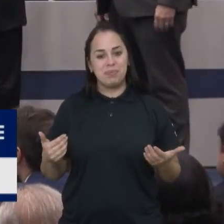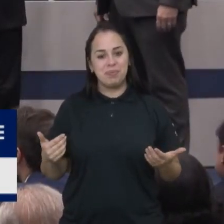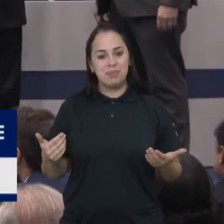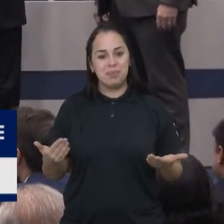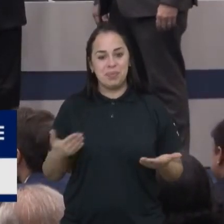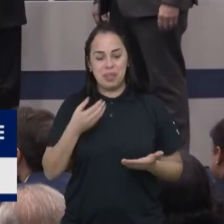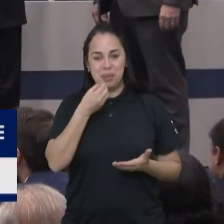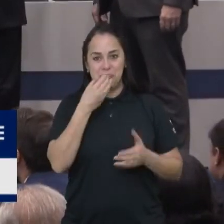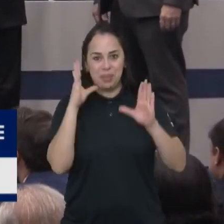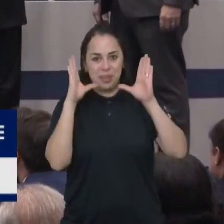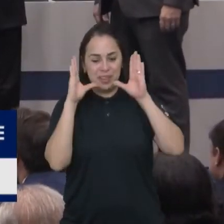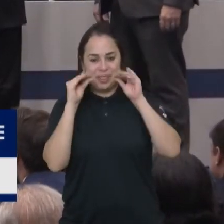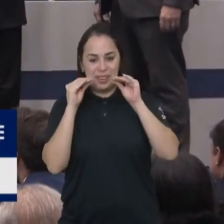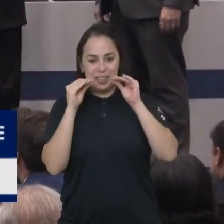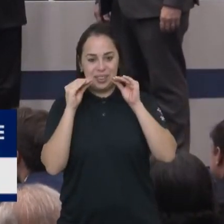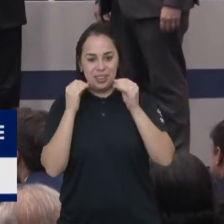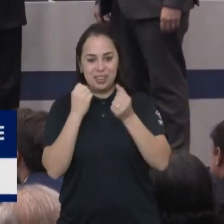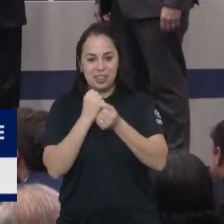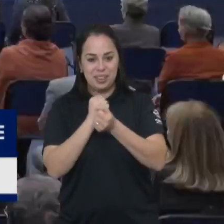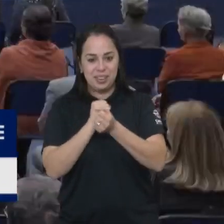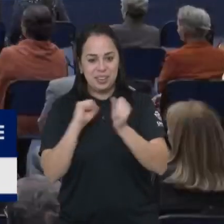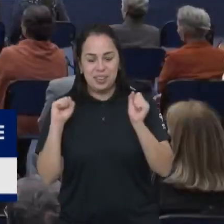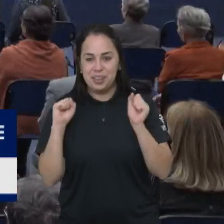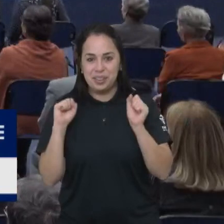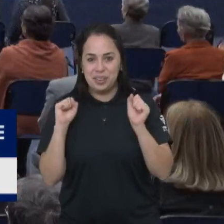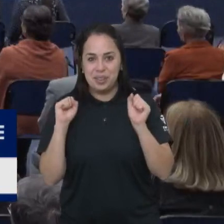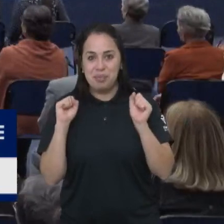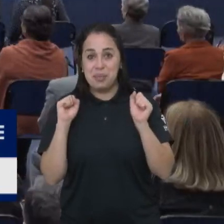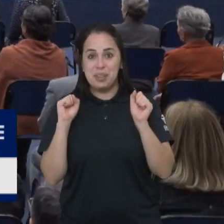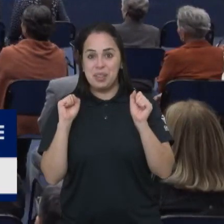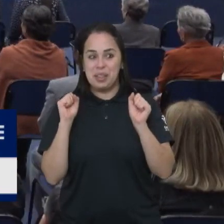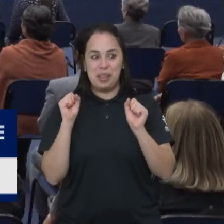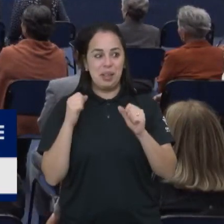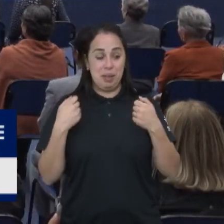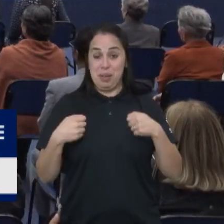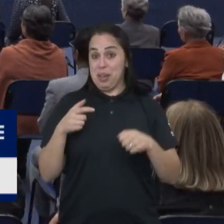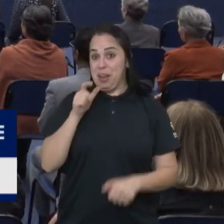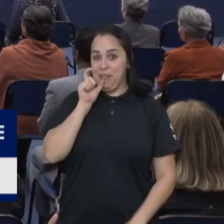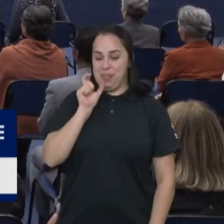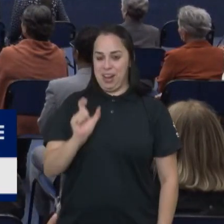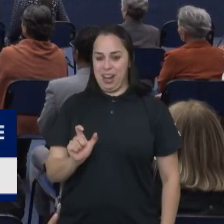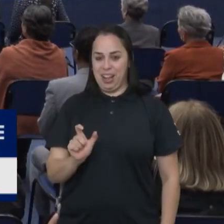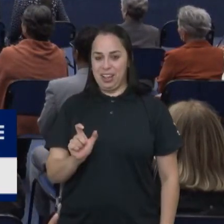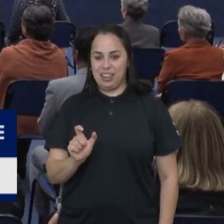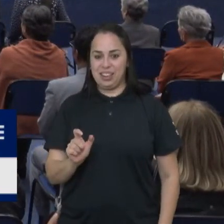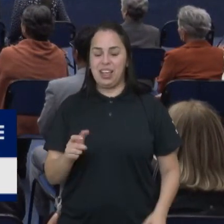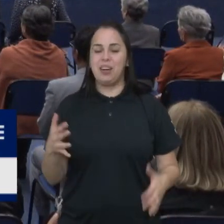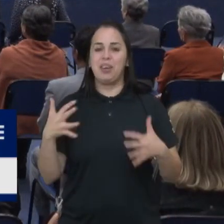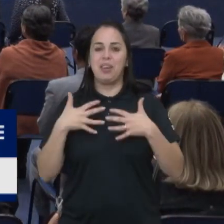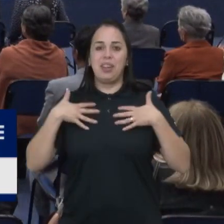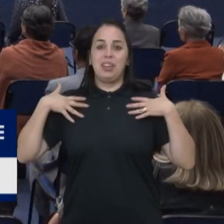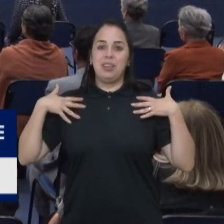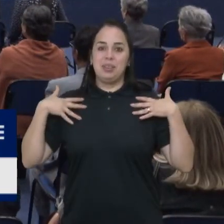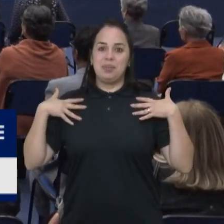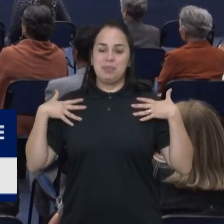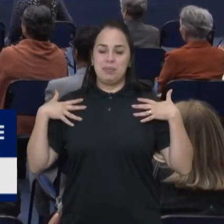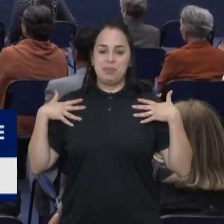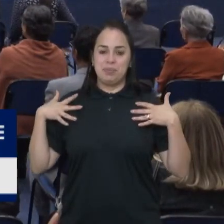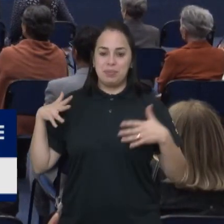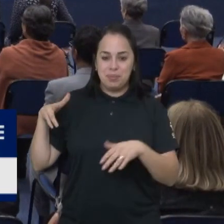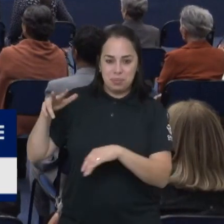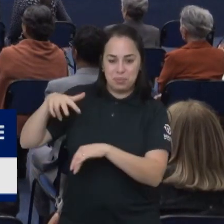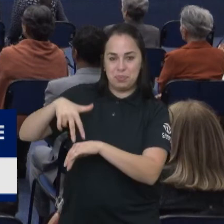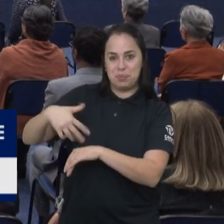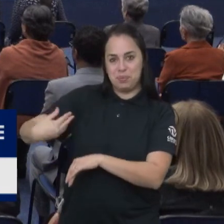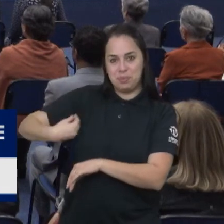Boa noite a todos. É impossível não dar uma palavra. É com grande alegria que eu estou aqui diante de